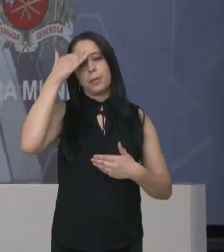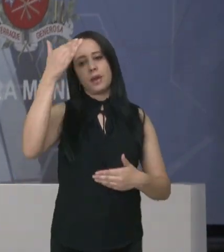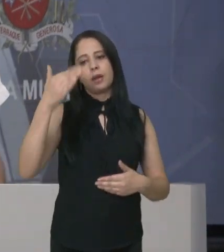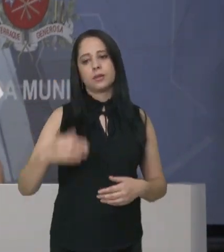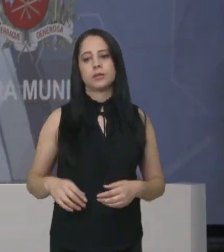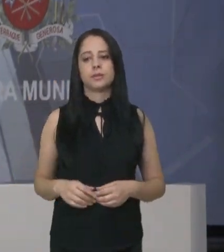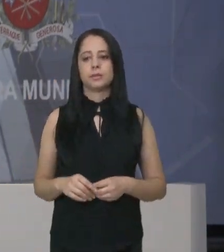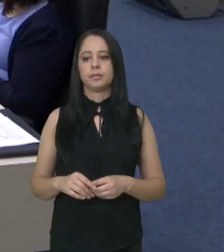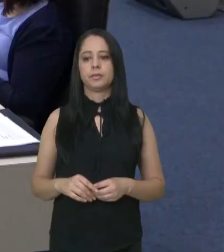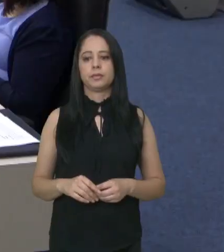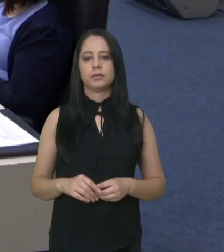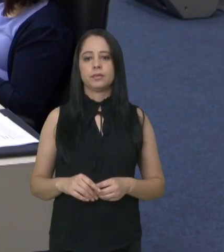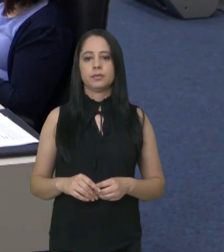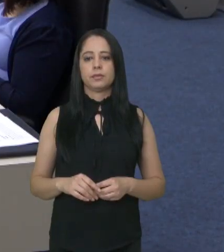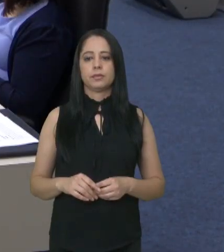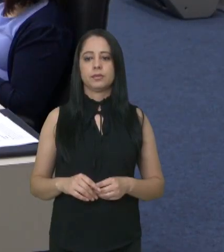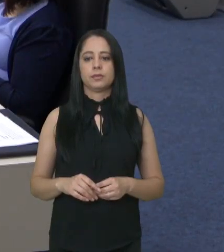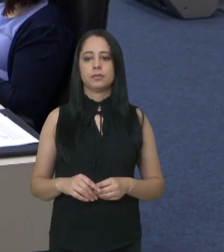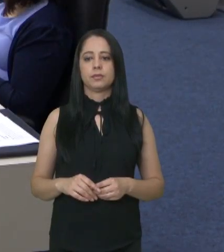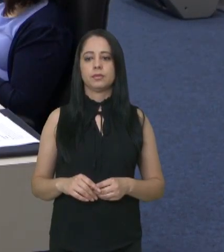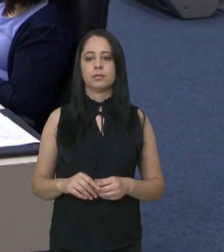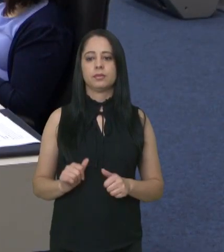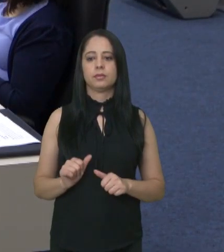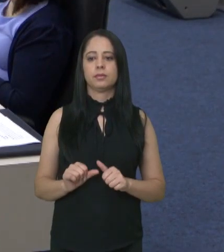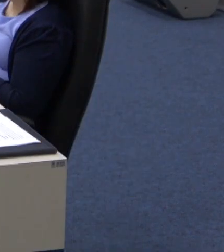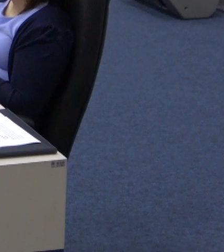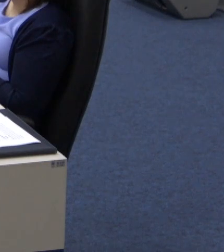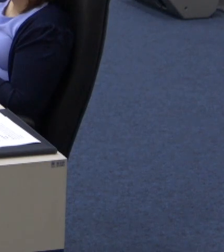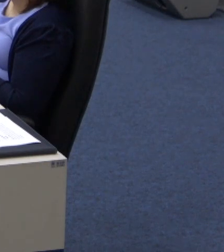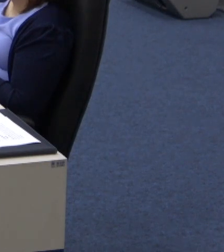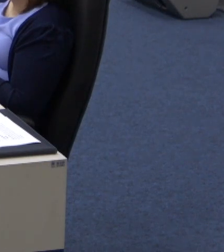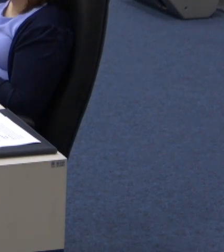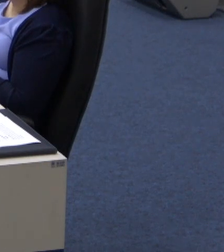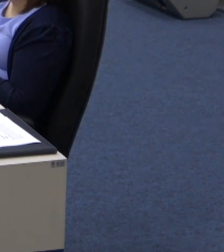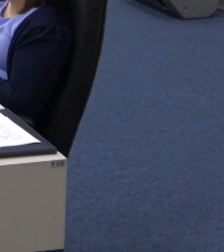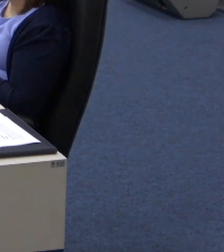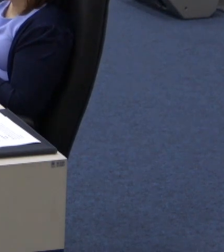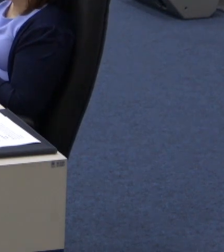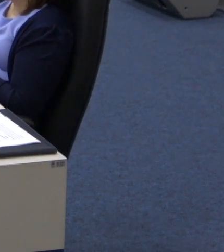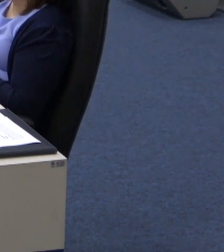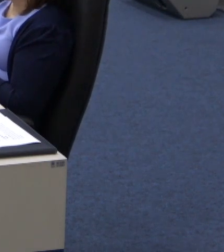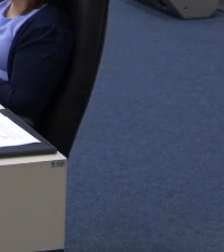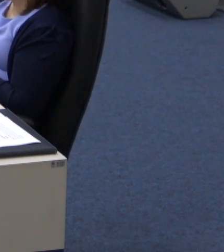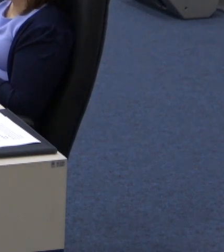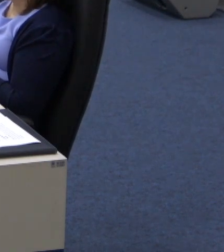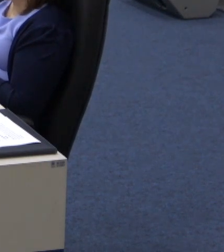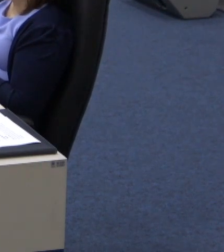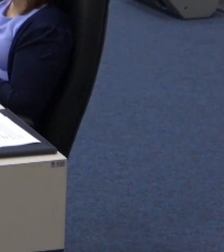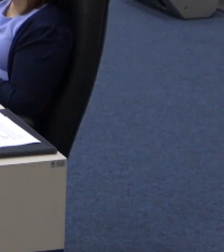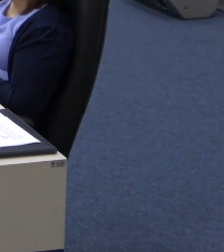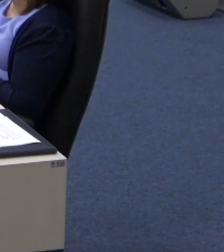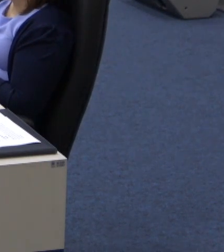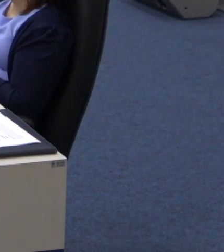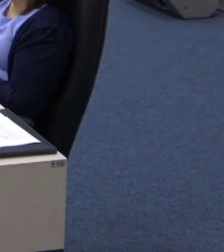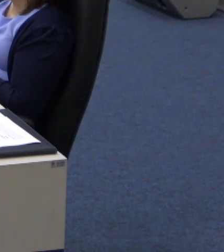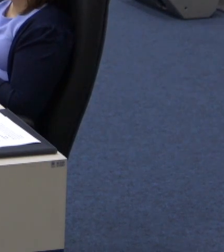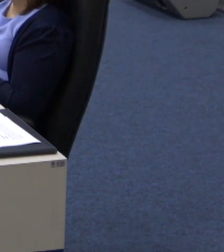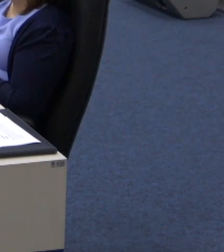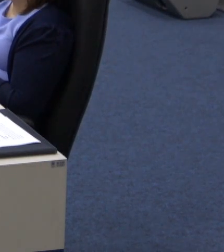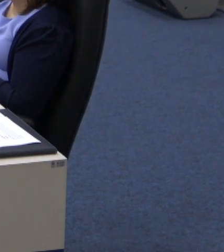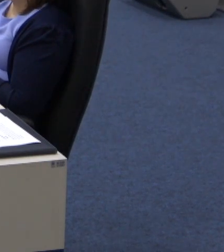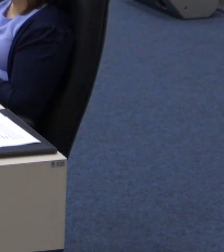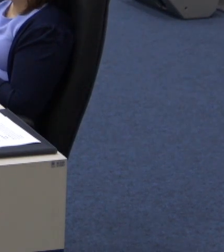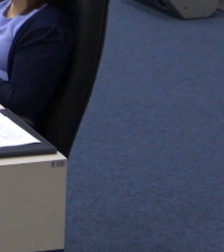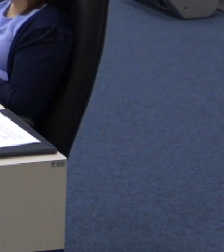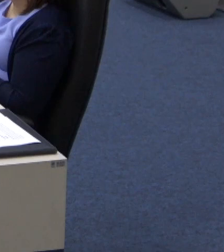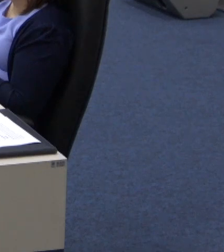presidente. Ok, vereador Renato Santiago. Passaremos agora então ao minuto de silêncio,